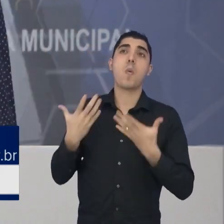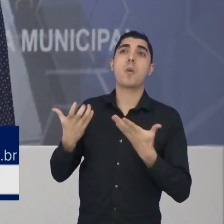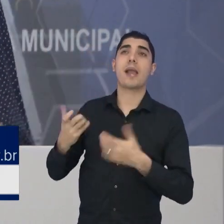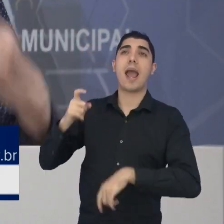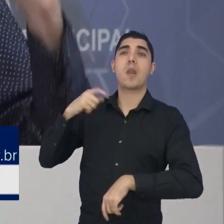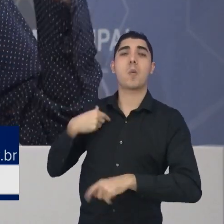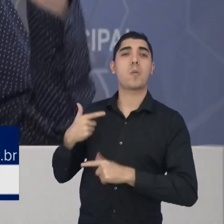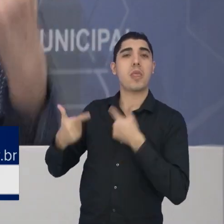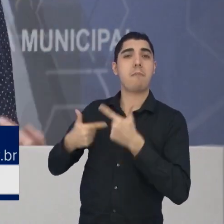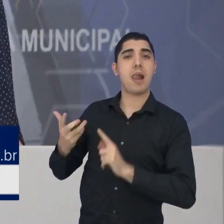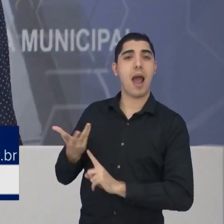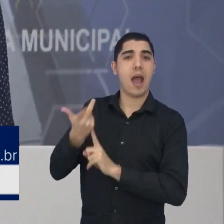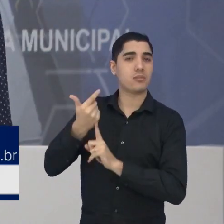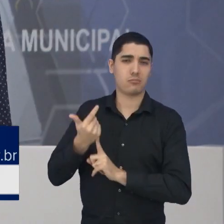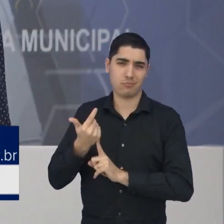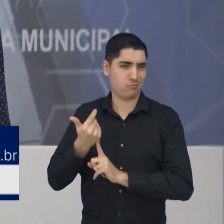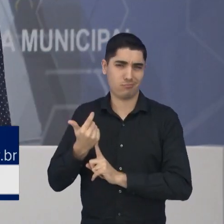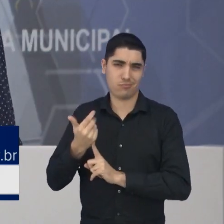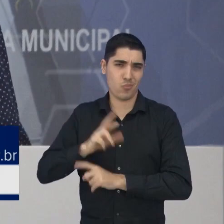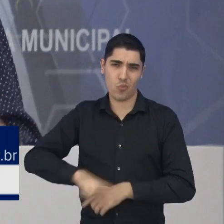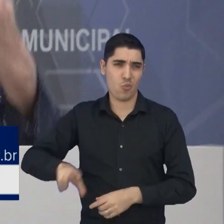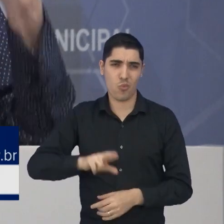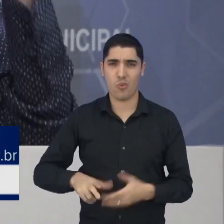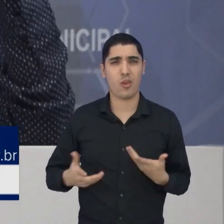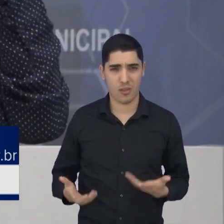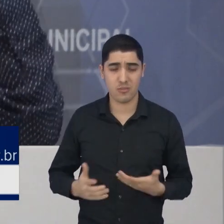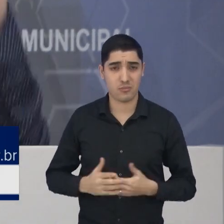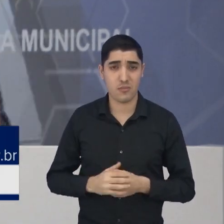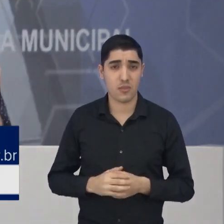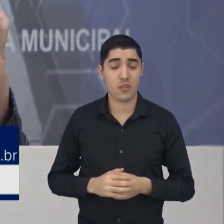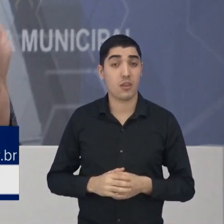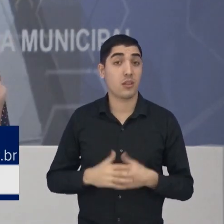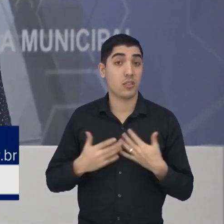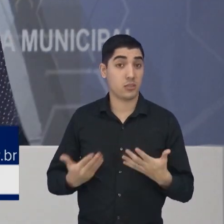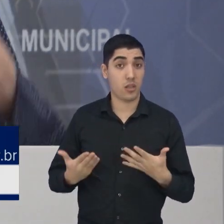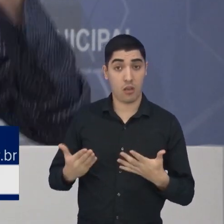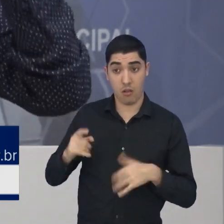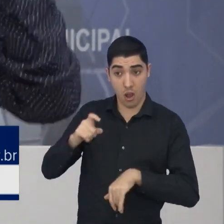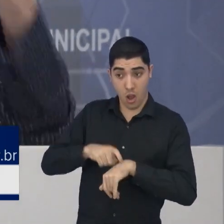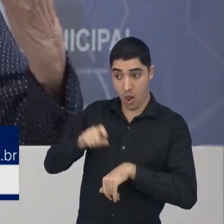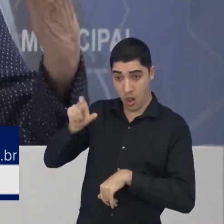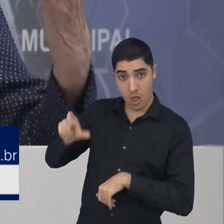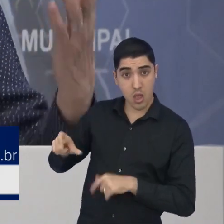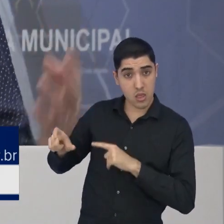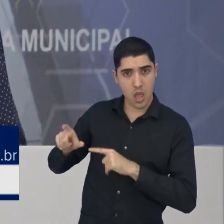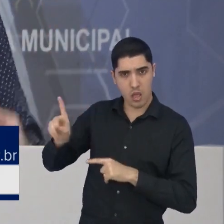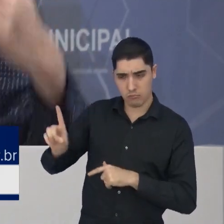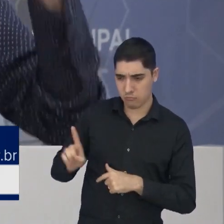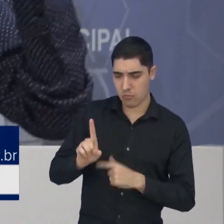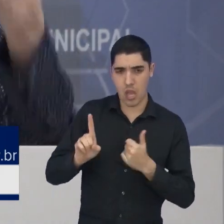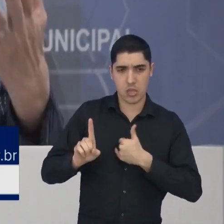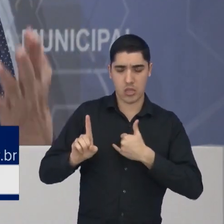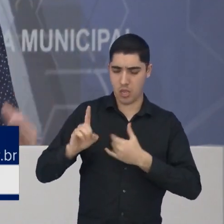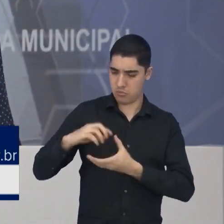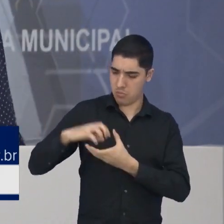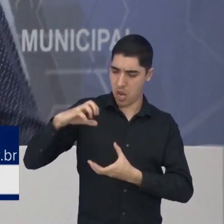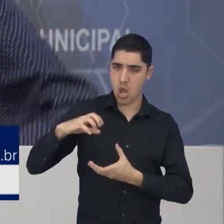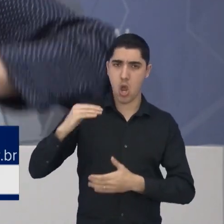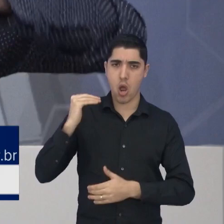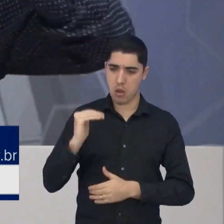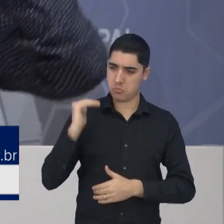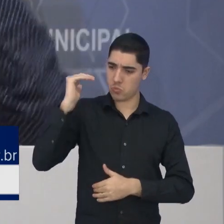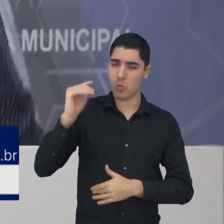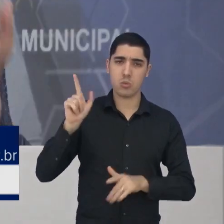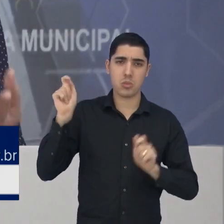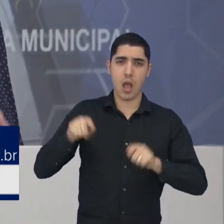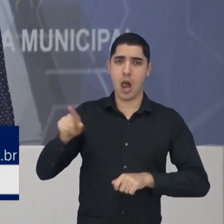muito ensaio, muita pressão de família. A hora que ele está adulto para enfrentar a sua vida, para ter sua autonomia,